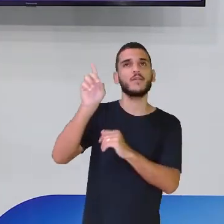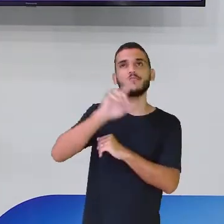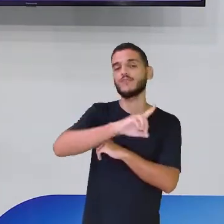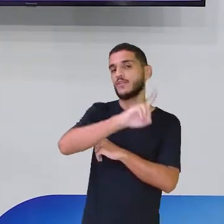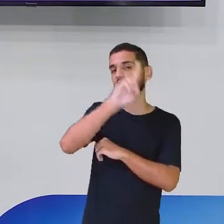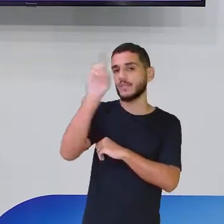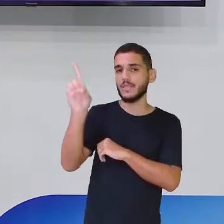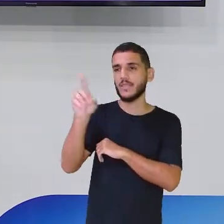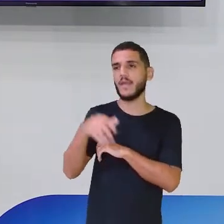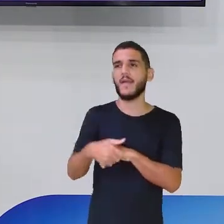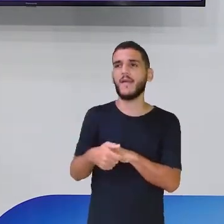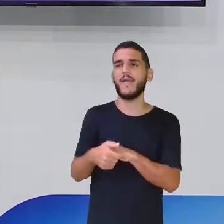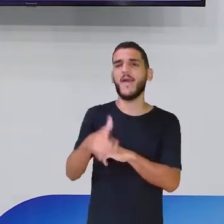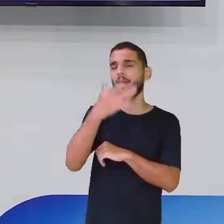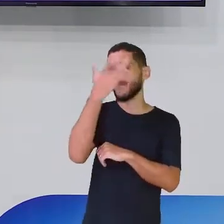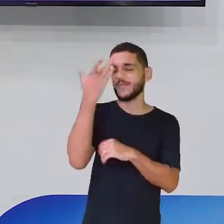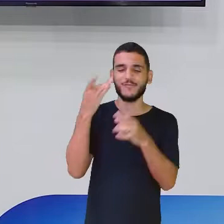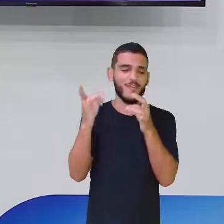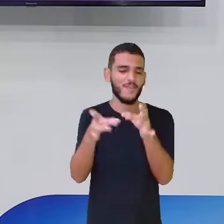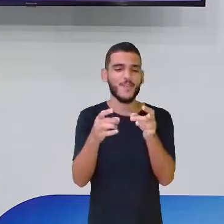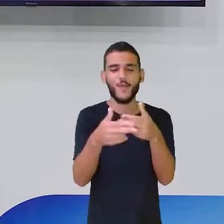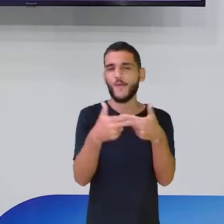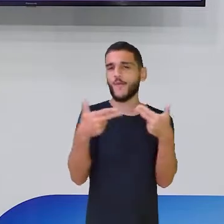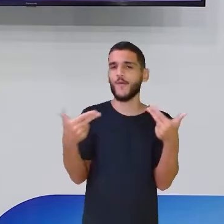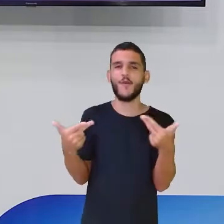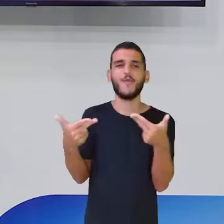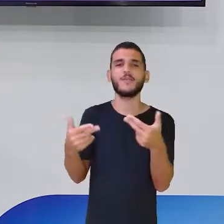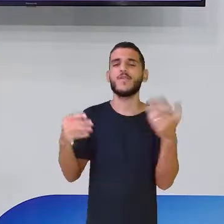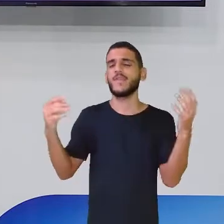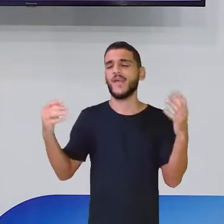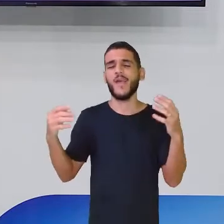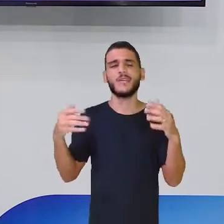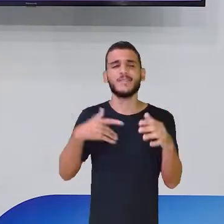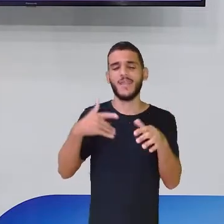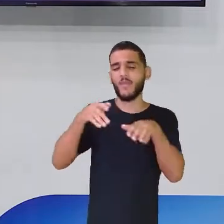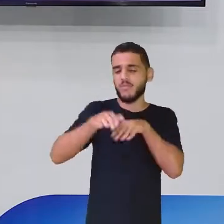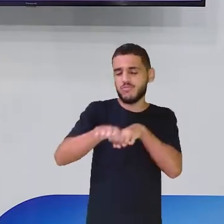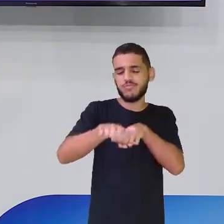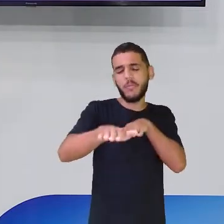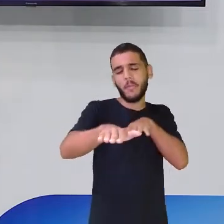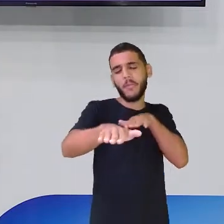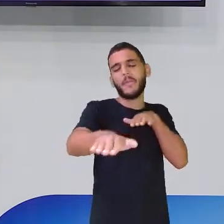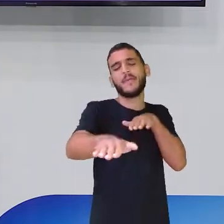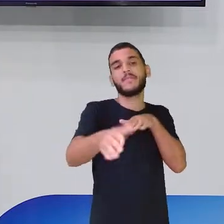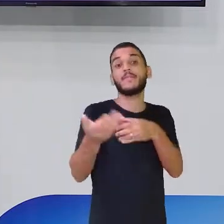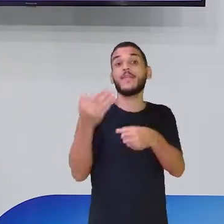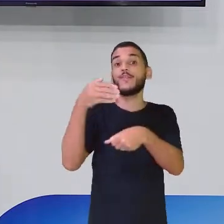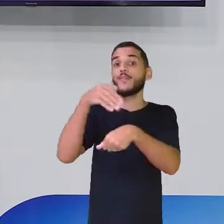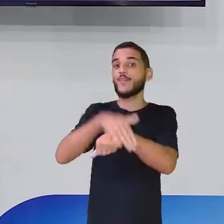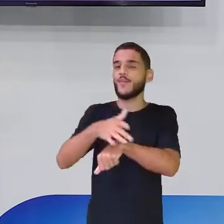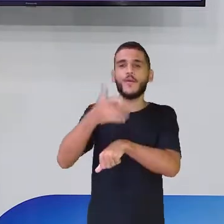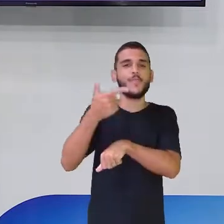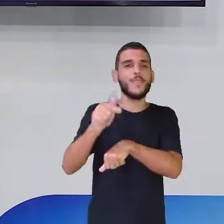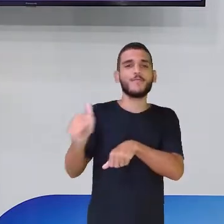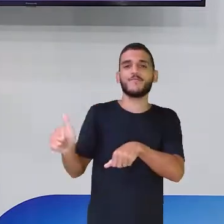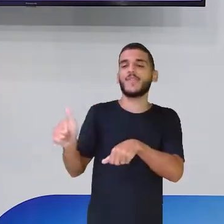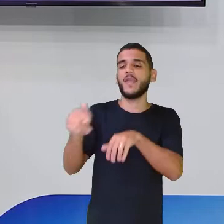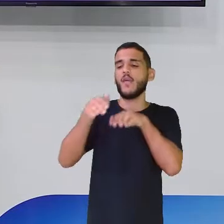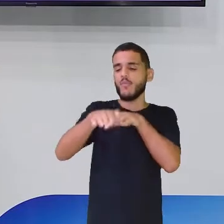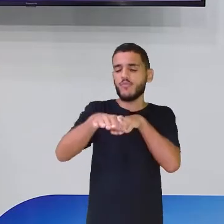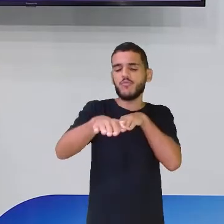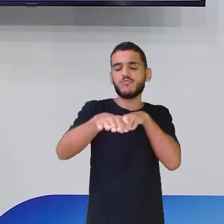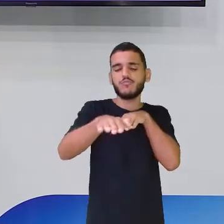Sim, Ela tem aquelas pessoas vendendo coisas, muito trânsito, muito mais gente. De noite, ela já tem bem menos trânsito, bem menos